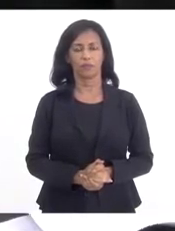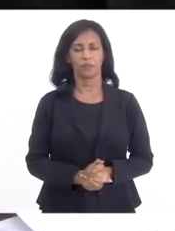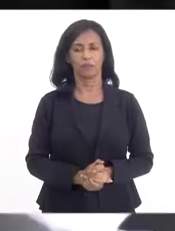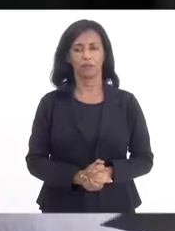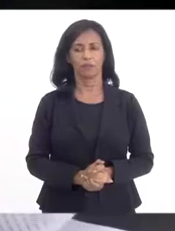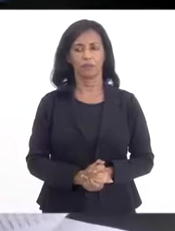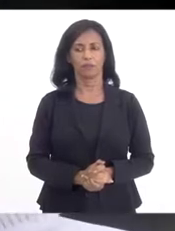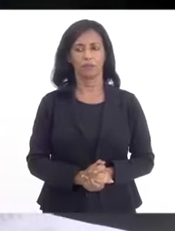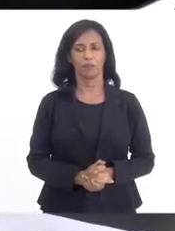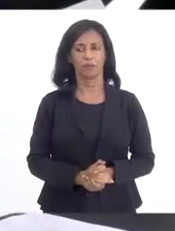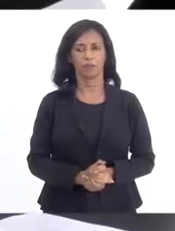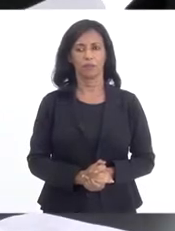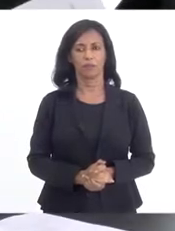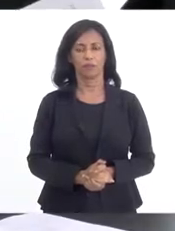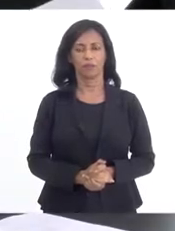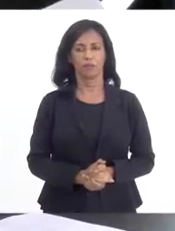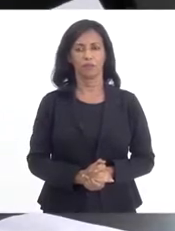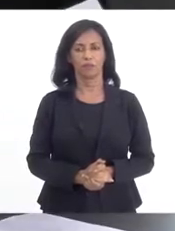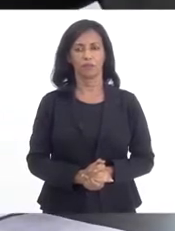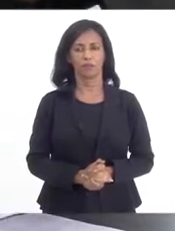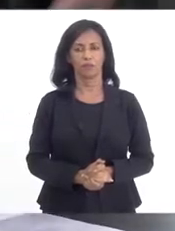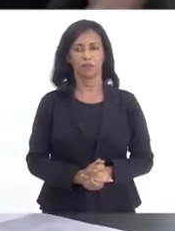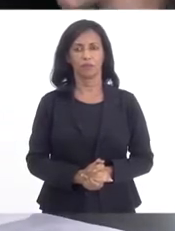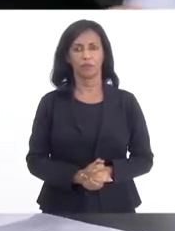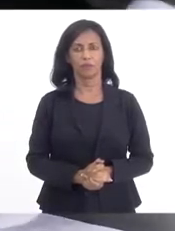Não está ao vivo? É porque eu tenho que...